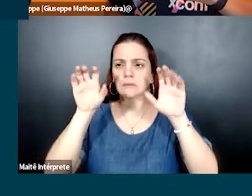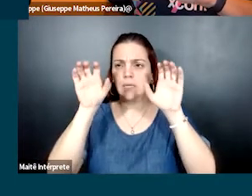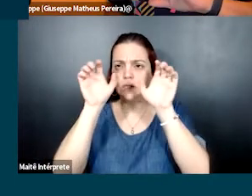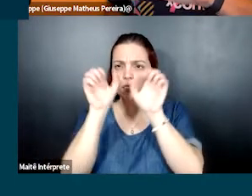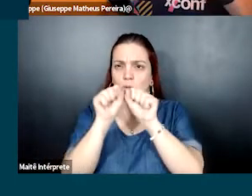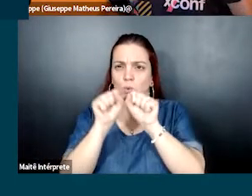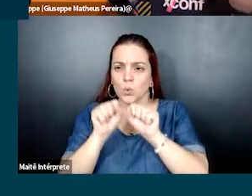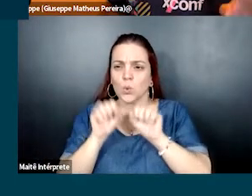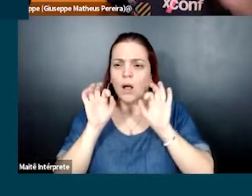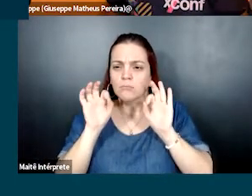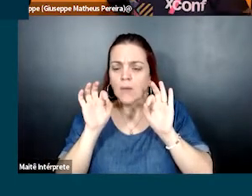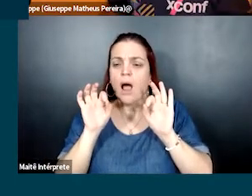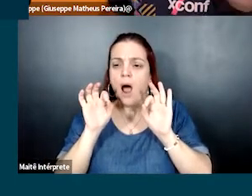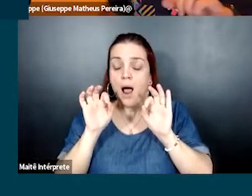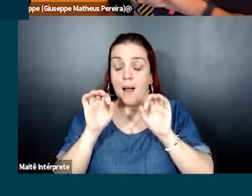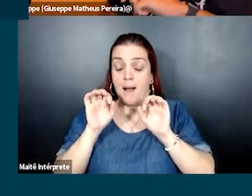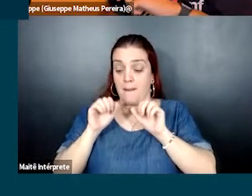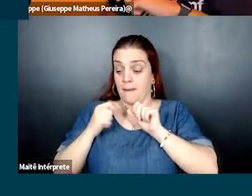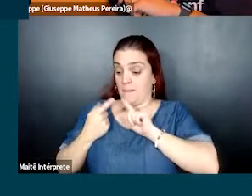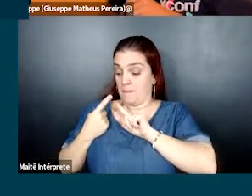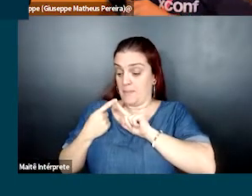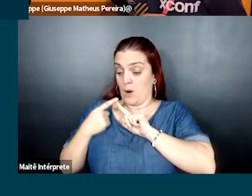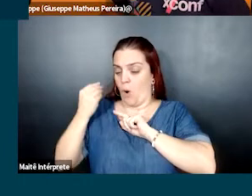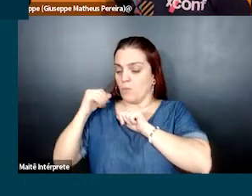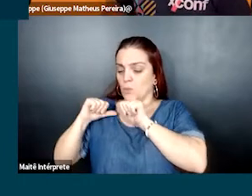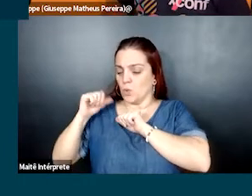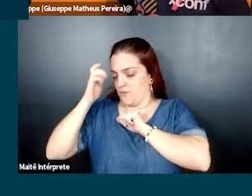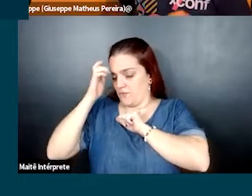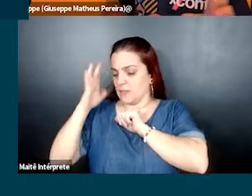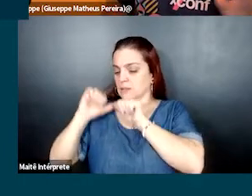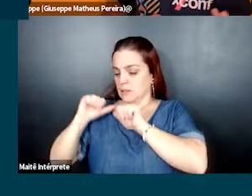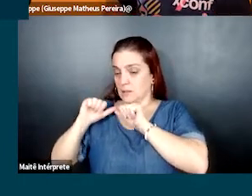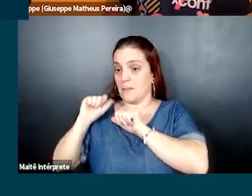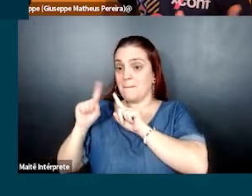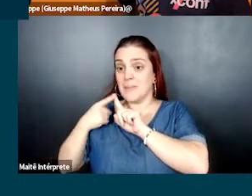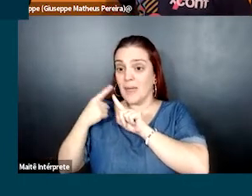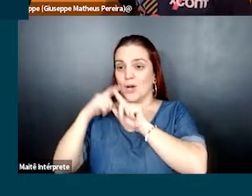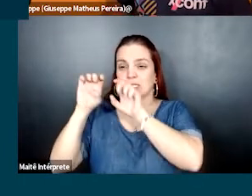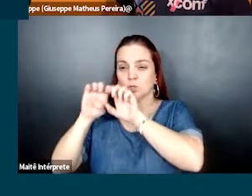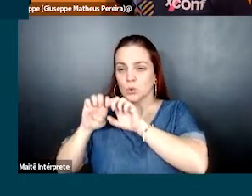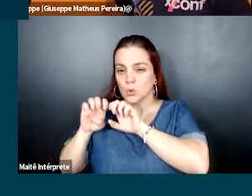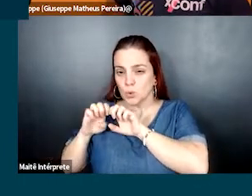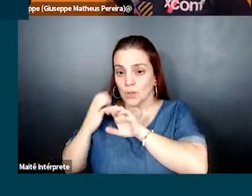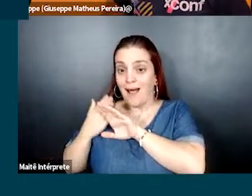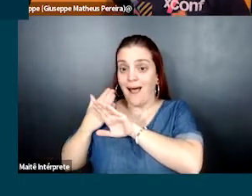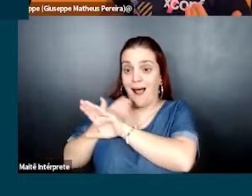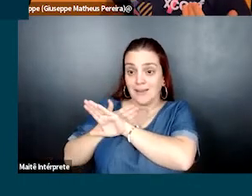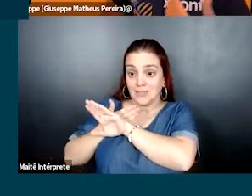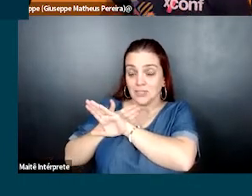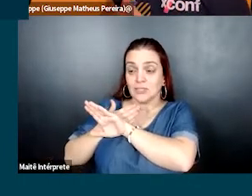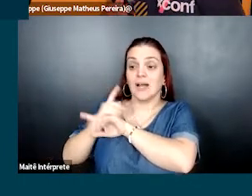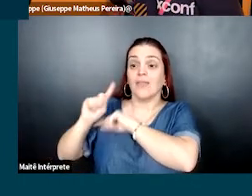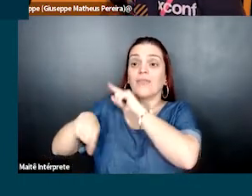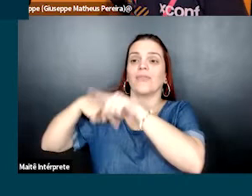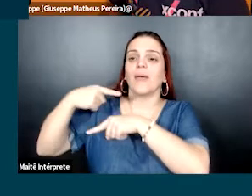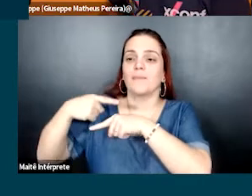deixar a mudança fácil antes de fazer a mudança. E como que é feito isso? Você analisando a estrutura antes de